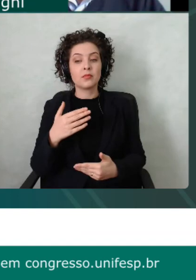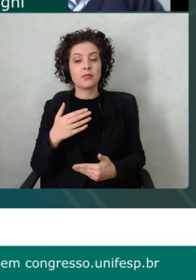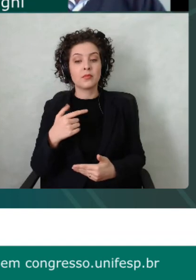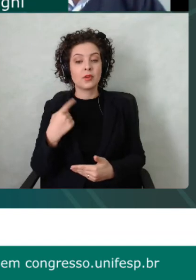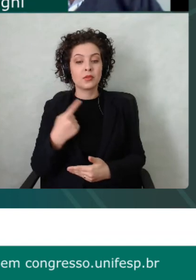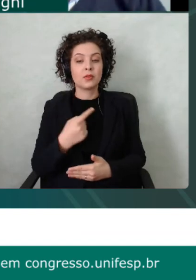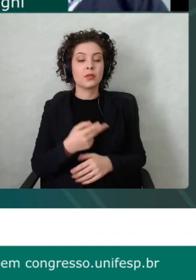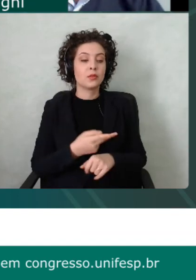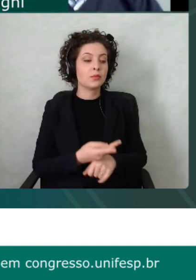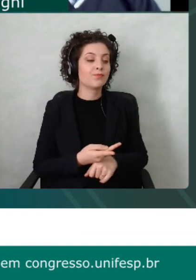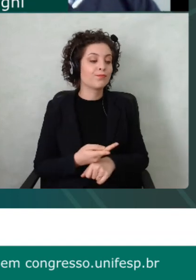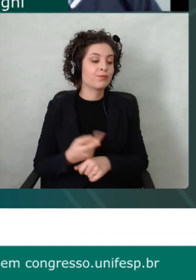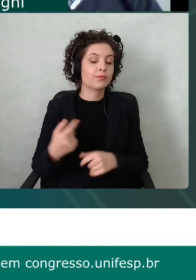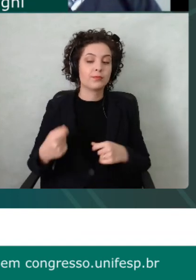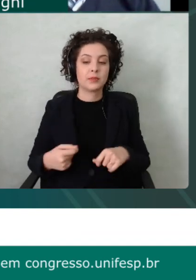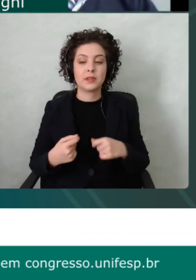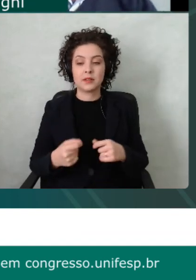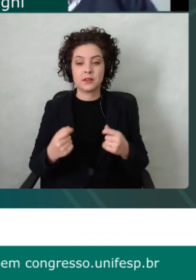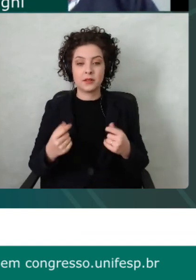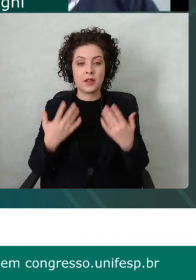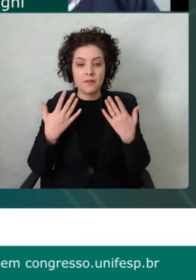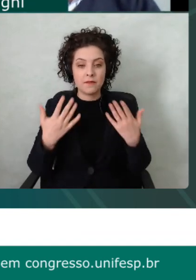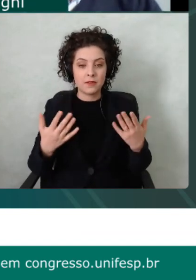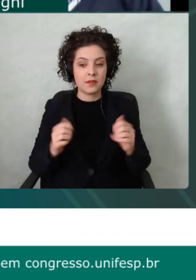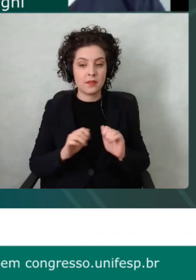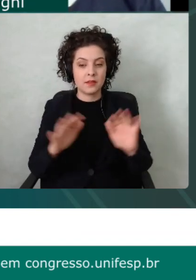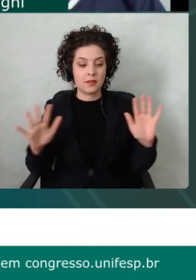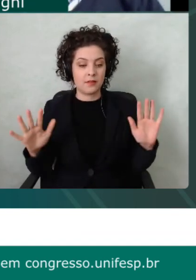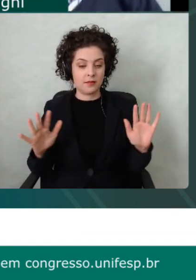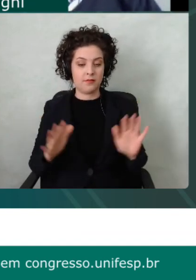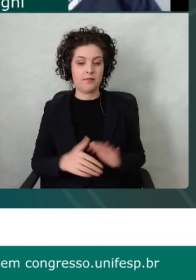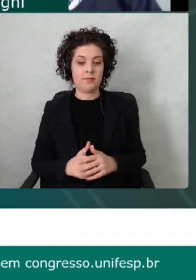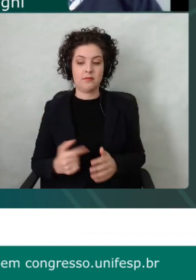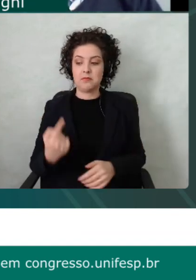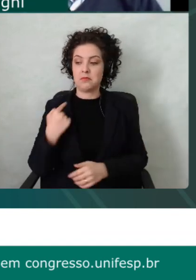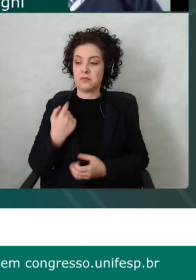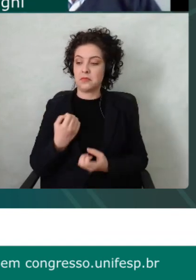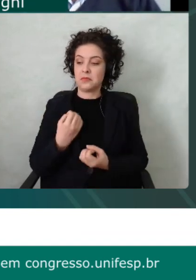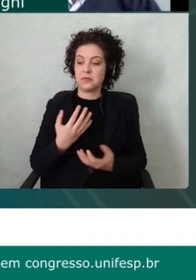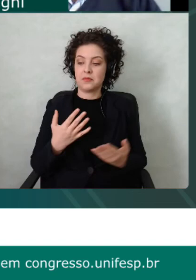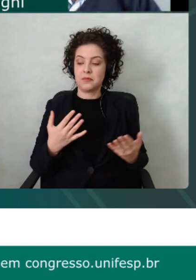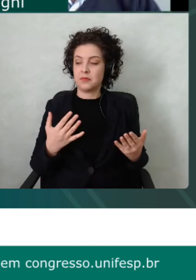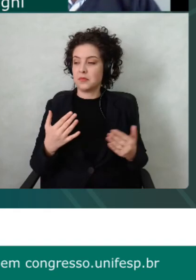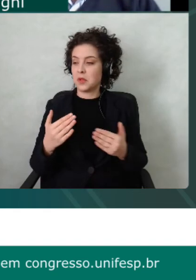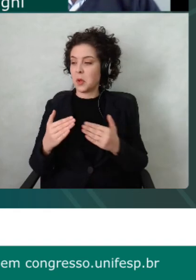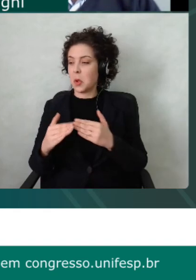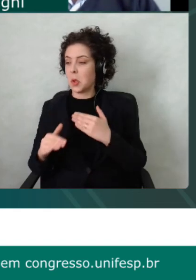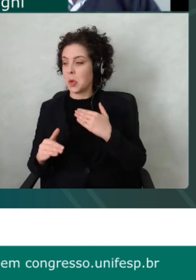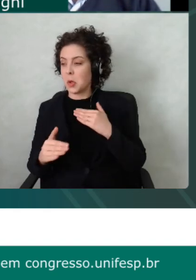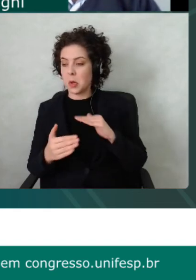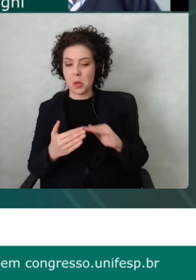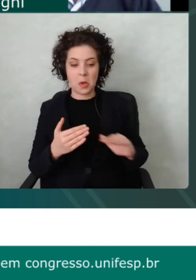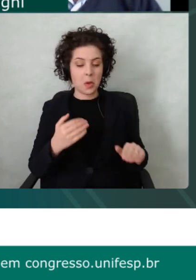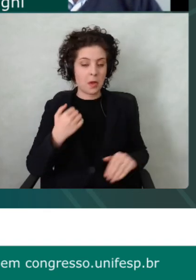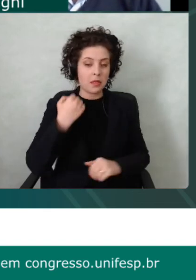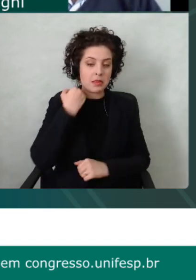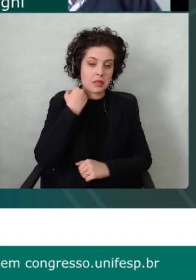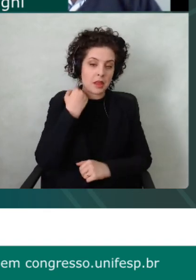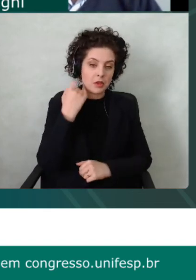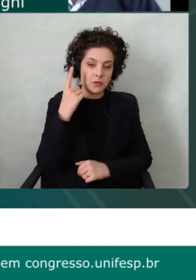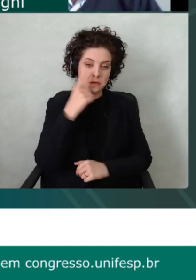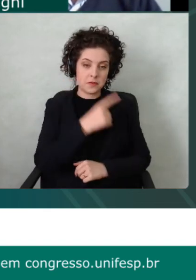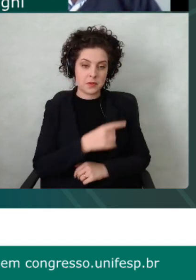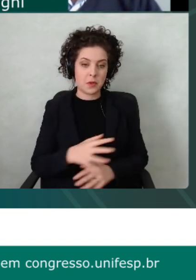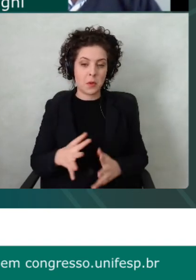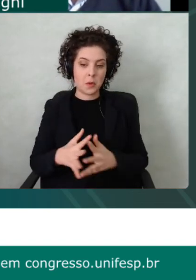gente nunca teve informações tão desencontradas nessa fase de estresse. Eu acho que existe um potencial